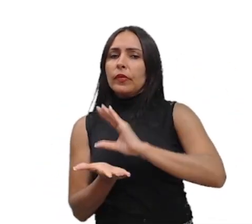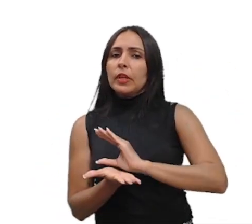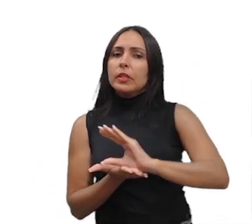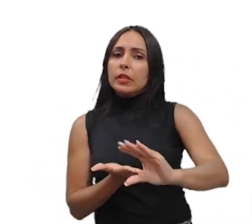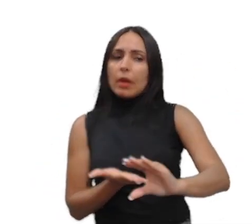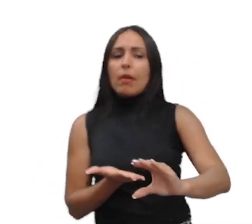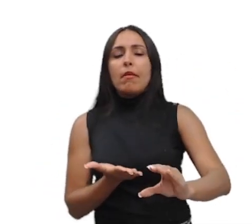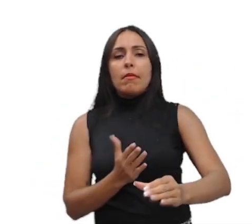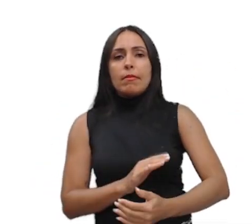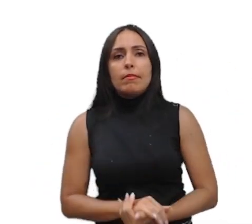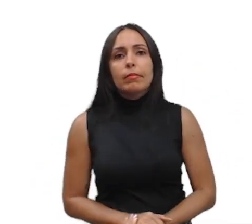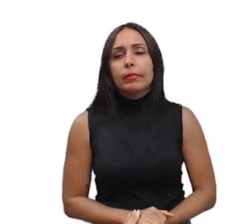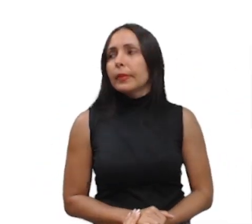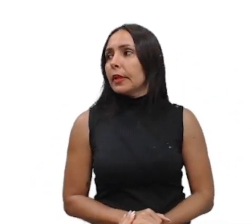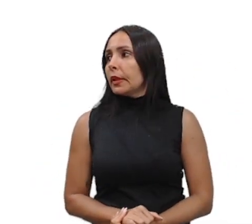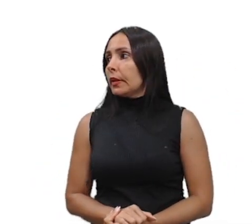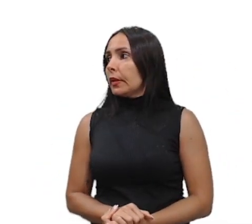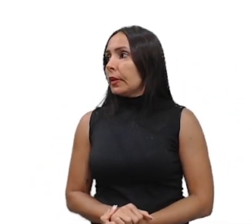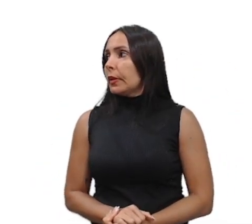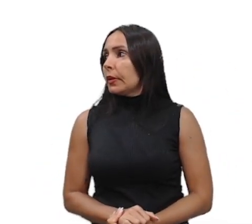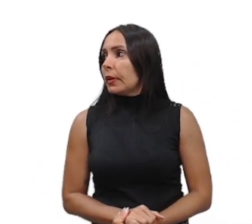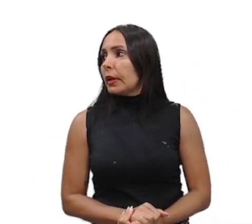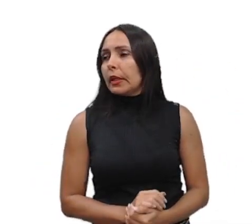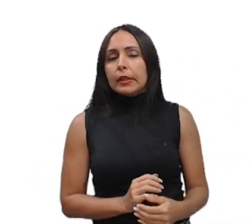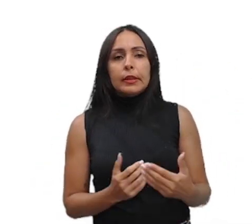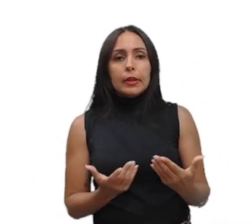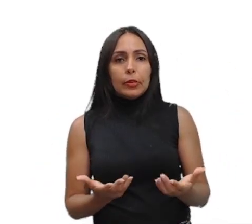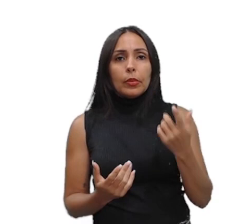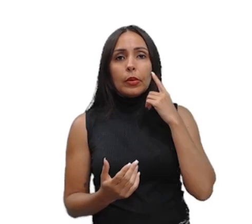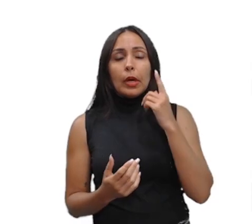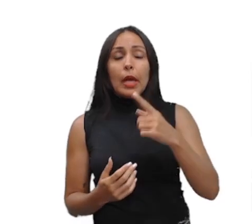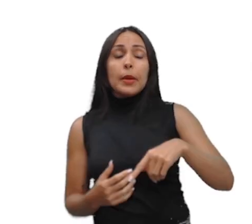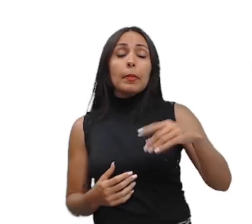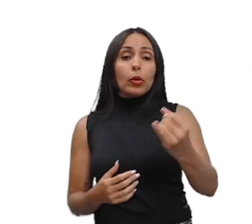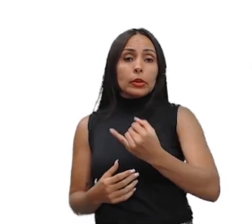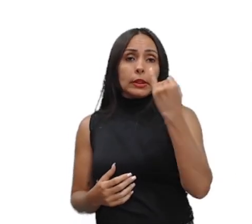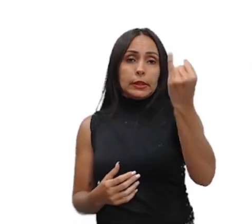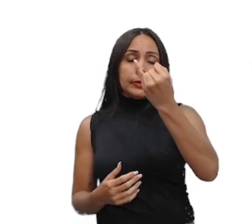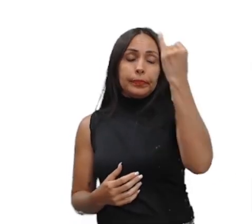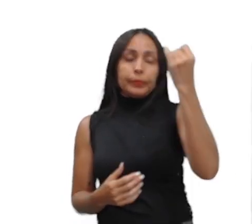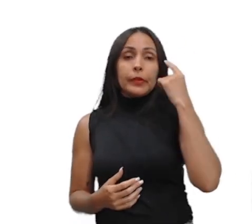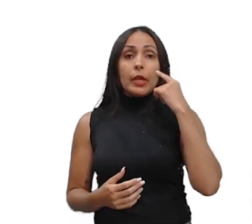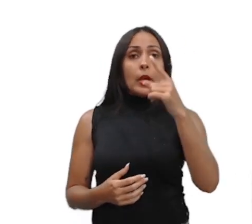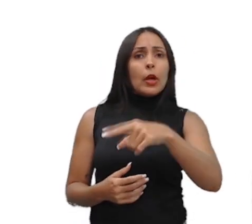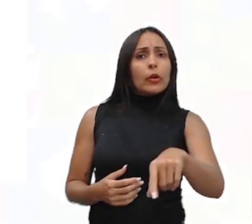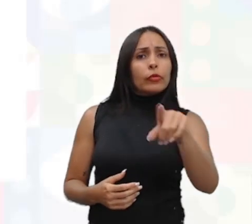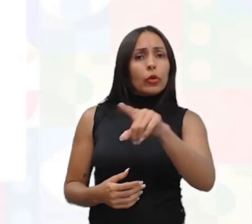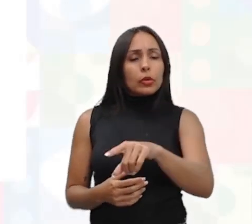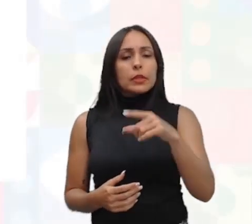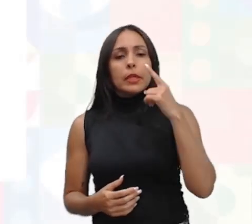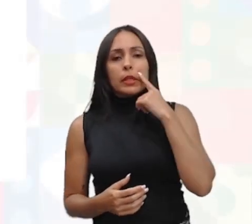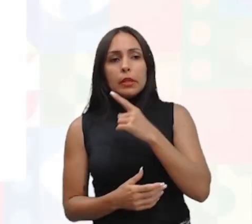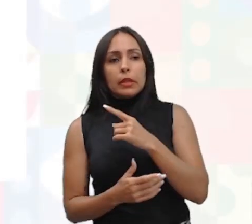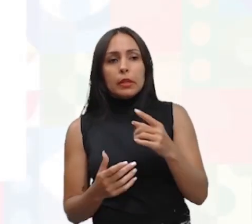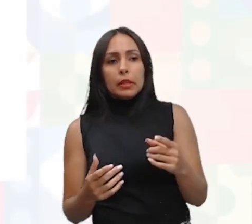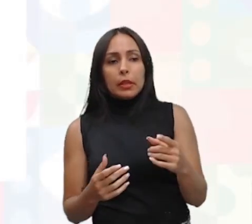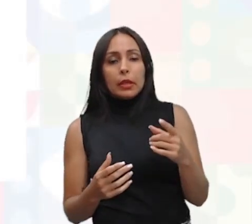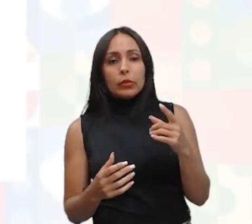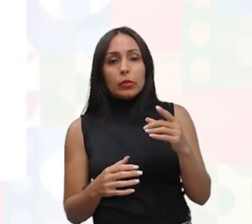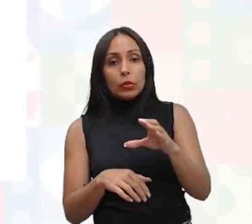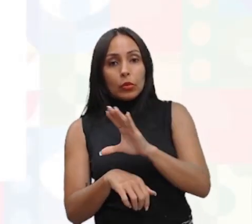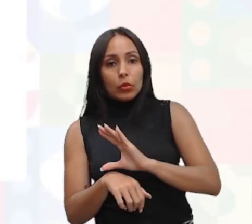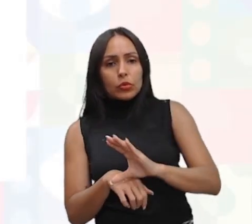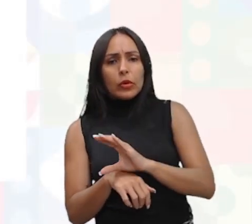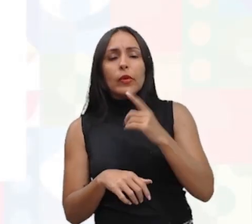determinadas iniciativas. Isso que eu já tinha mencionado anteriormente, né? Então, é importante, gente, você que está no curso de multimídia, você que quer